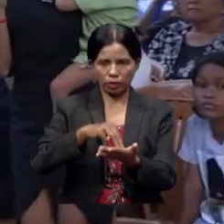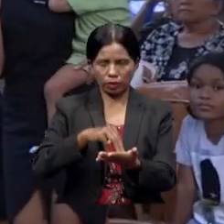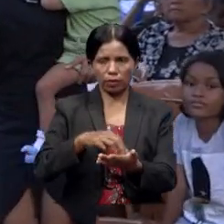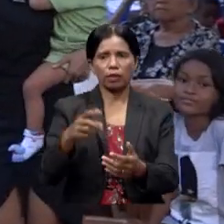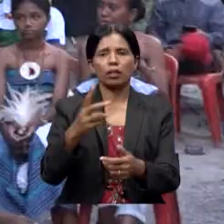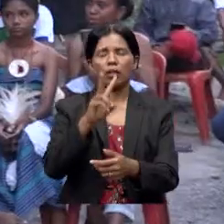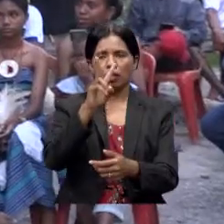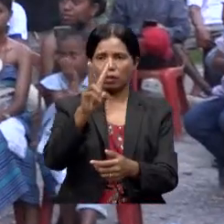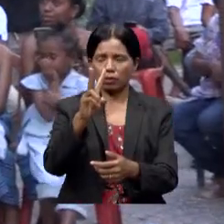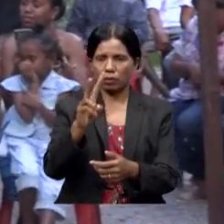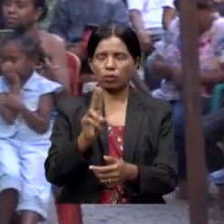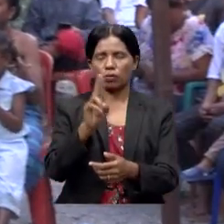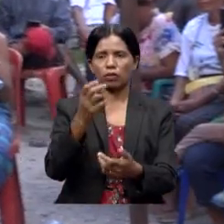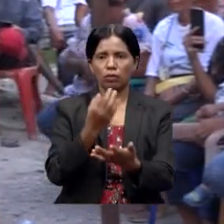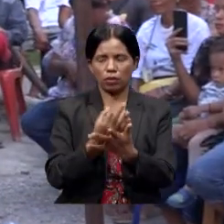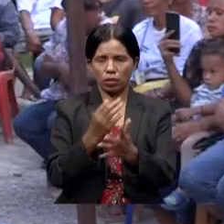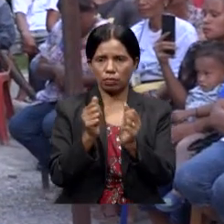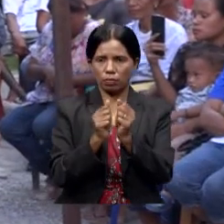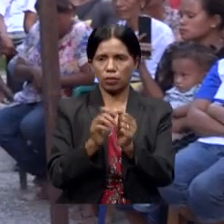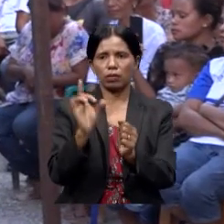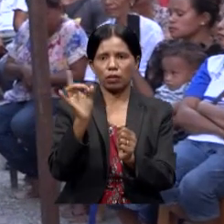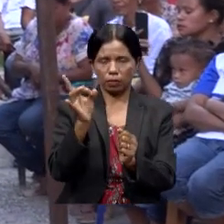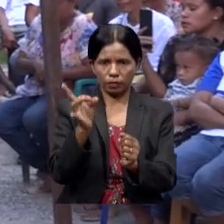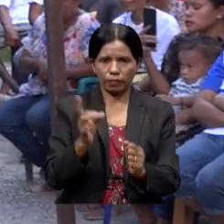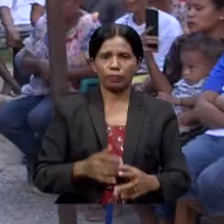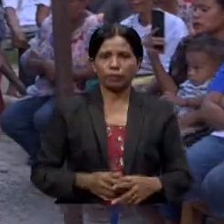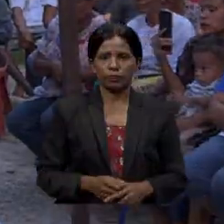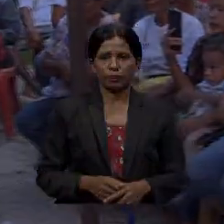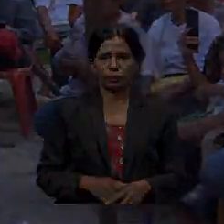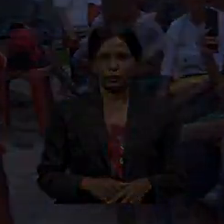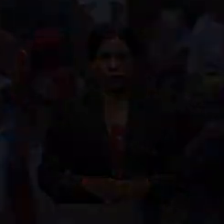da Ruak gasta tocam valo nulo. Zimi Fernandes, Juvel da Costa, GMN.